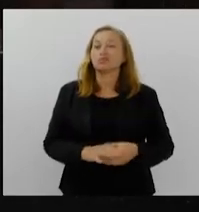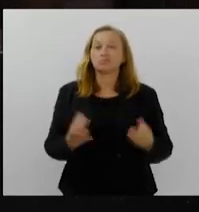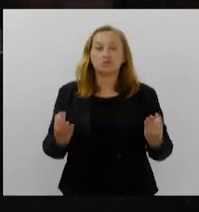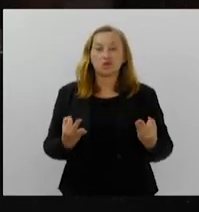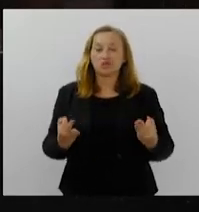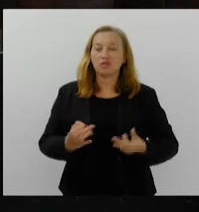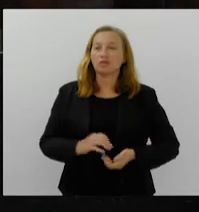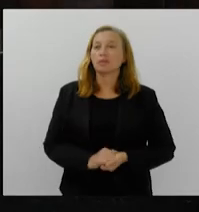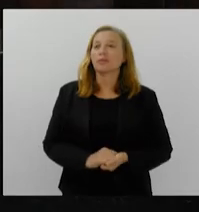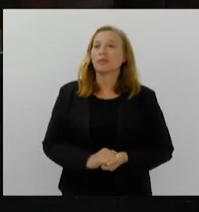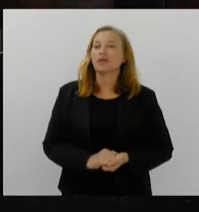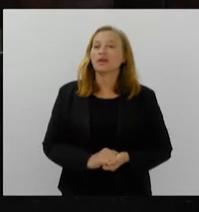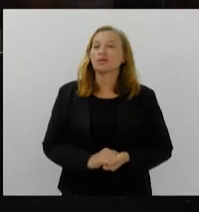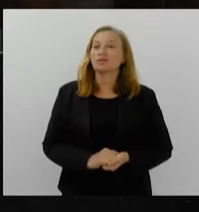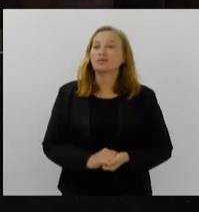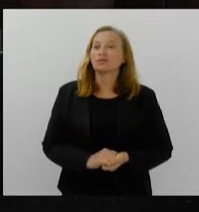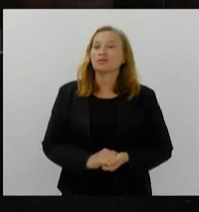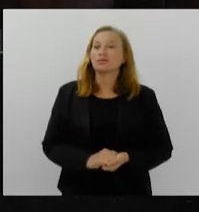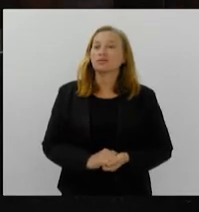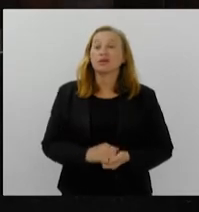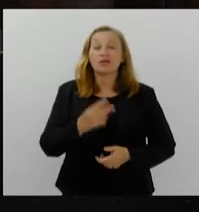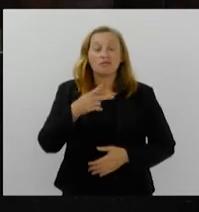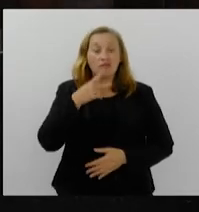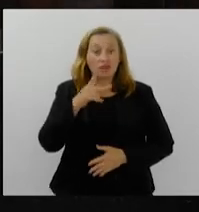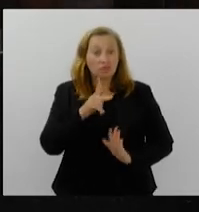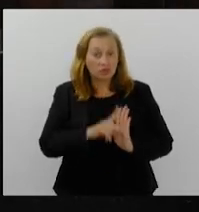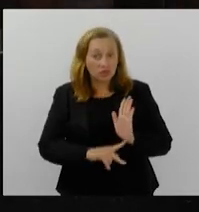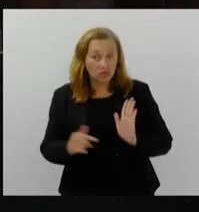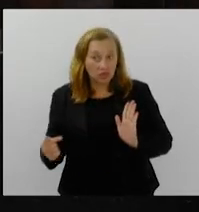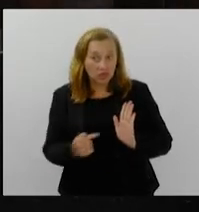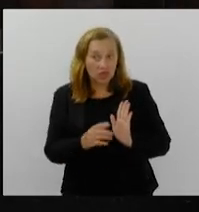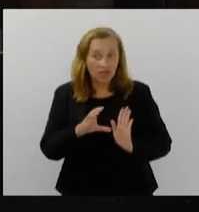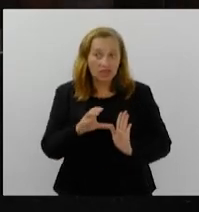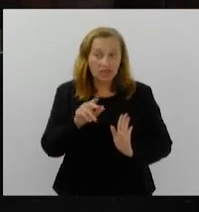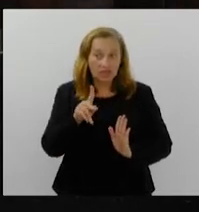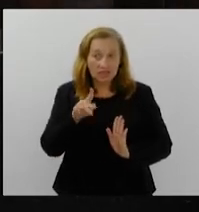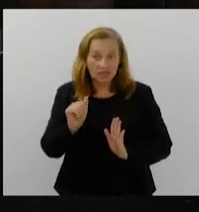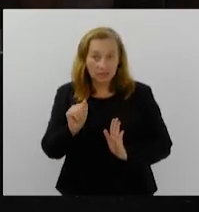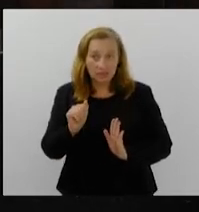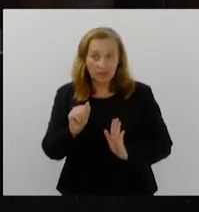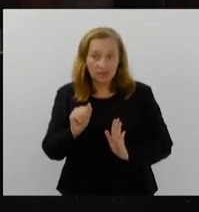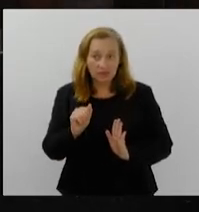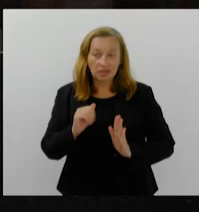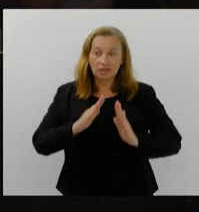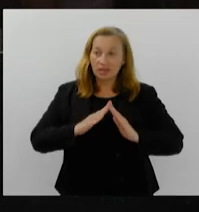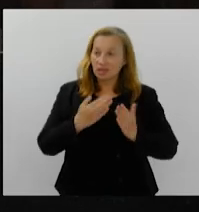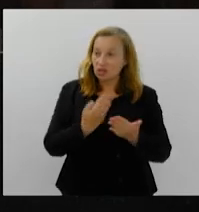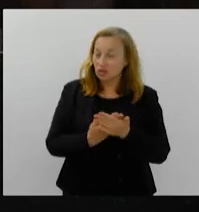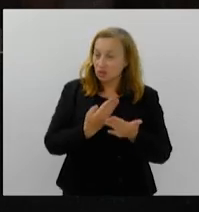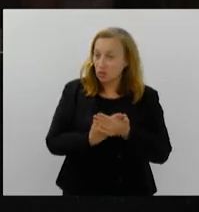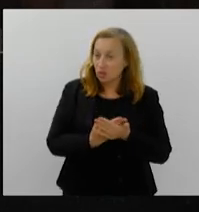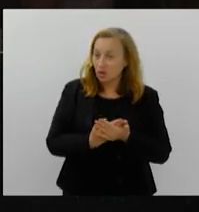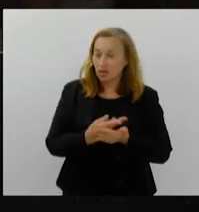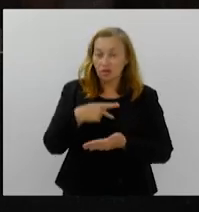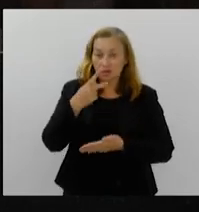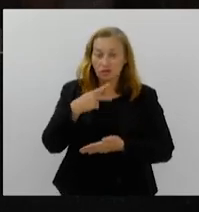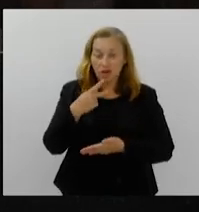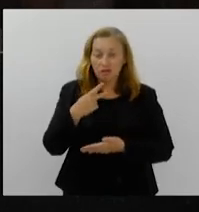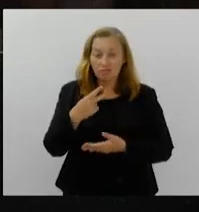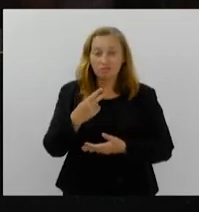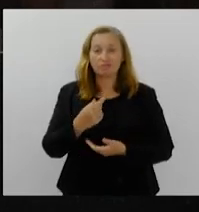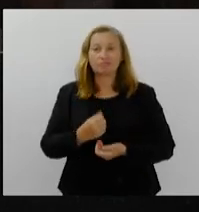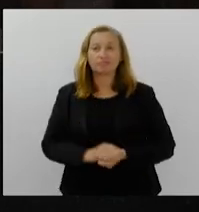formidável. Mas, falando do projeto aqui, CIPA na escola, eu costumo dizer, puxa